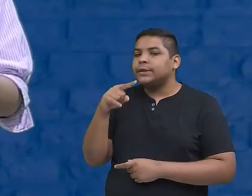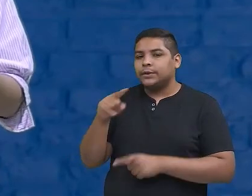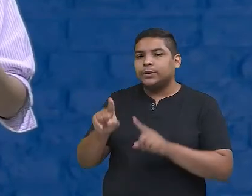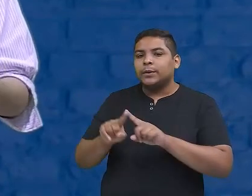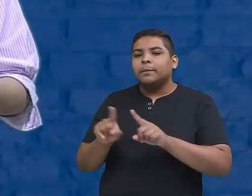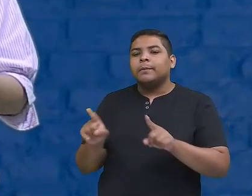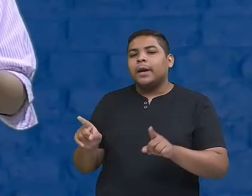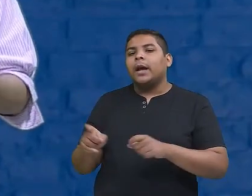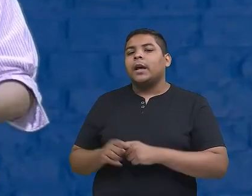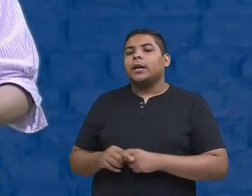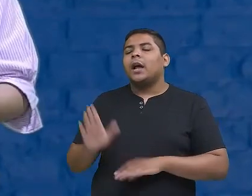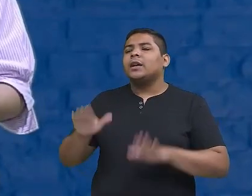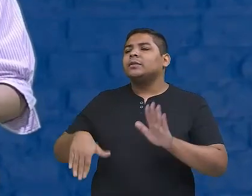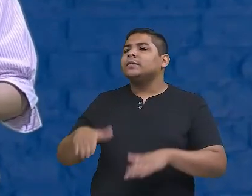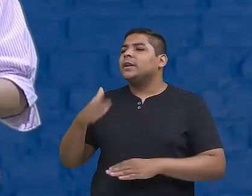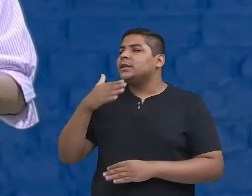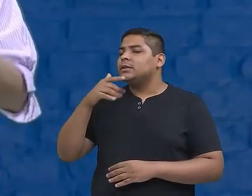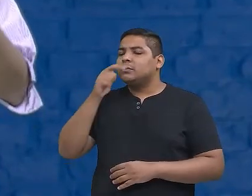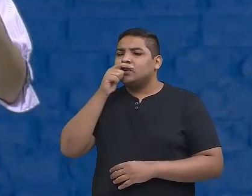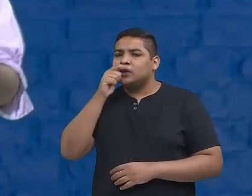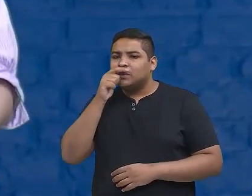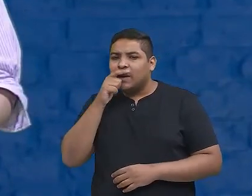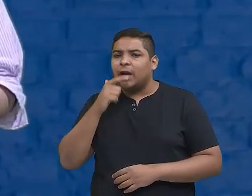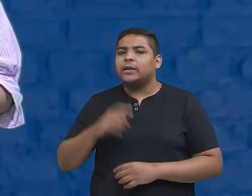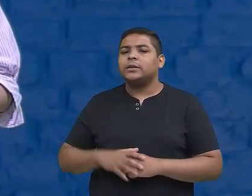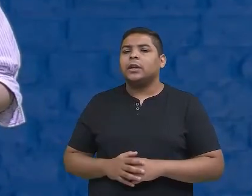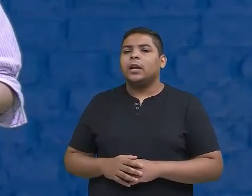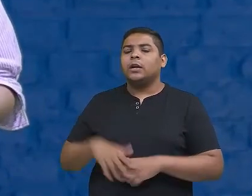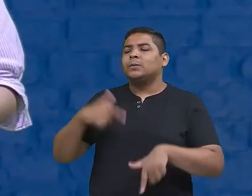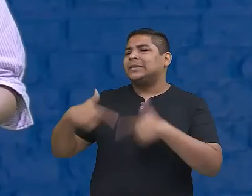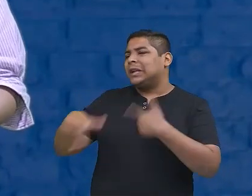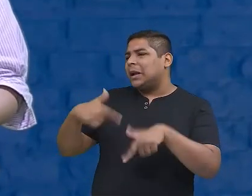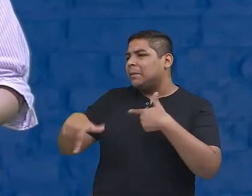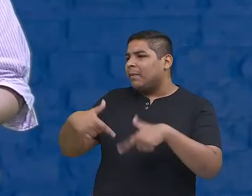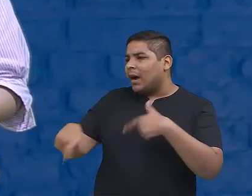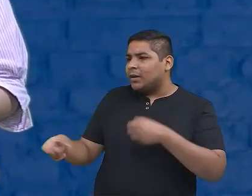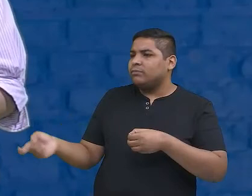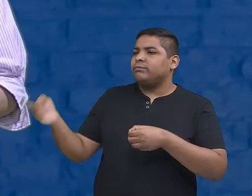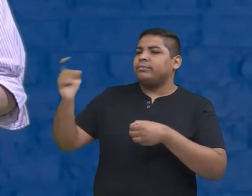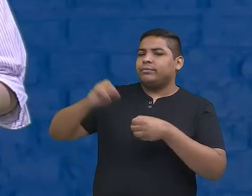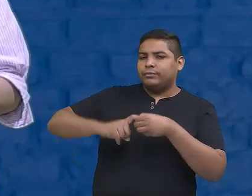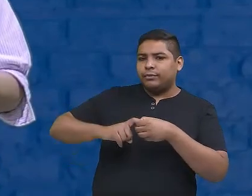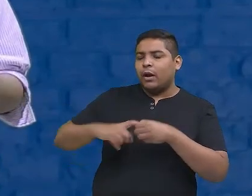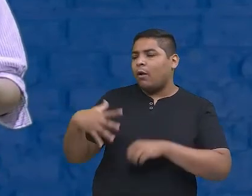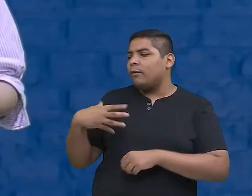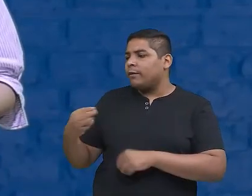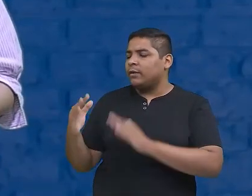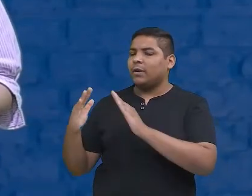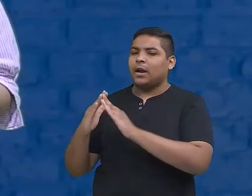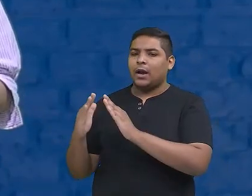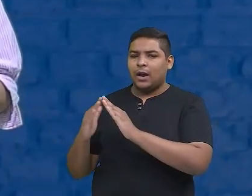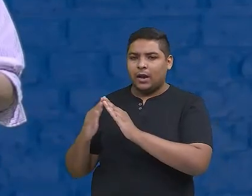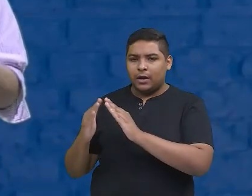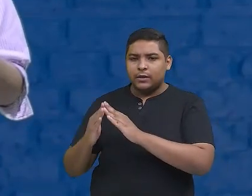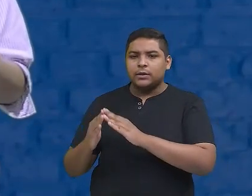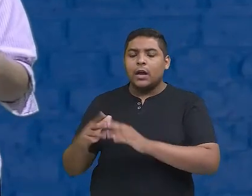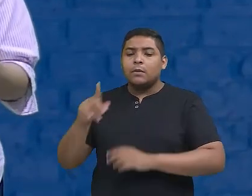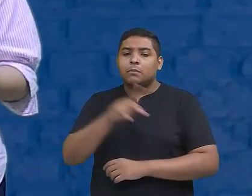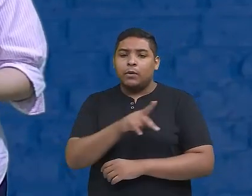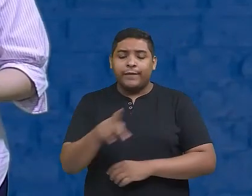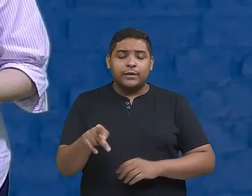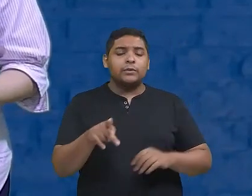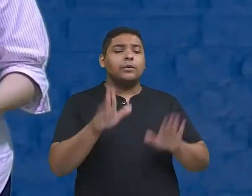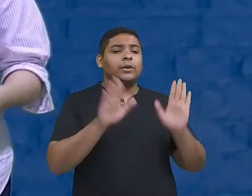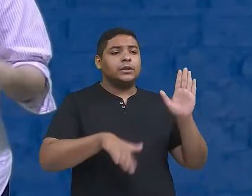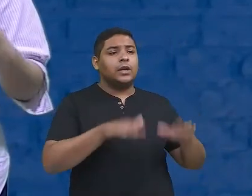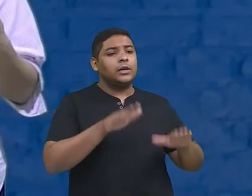pais estão nessa correria, né? De voltar ao trabalho, os filhos ficam em casa. Os professores, eles são